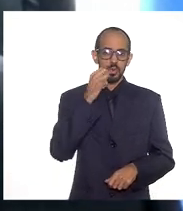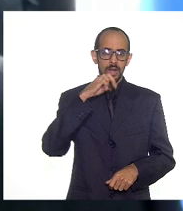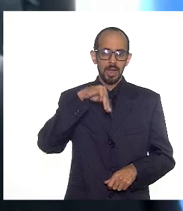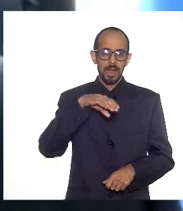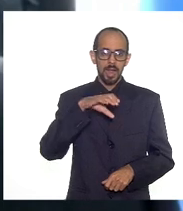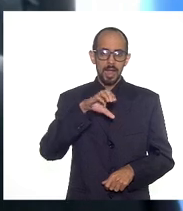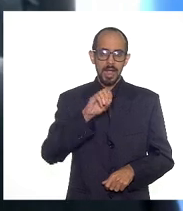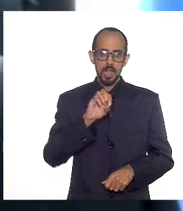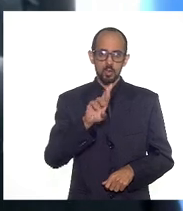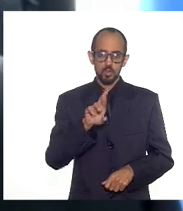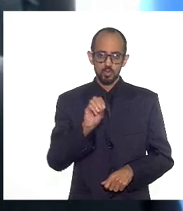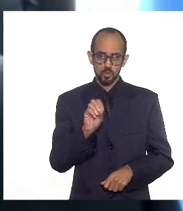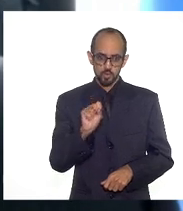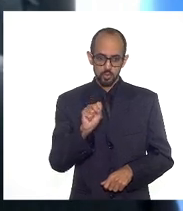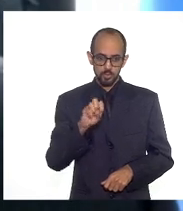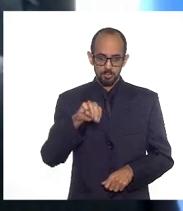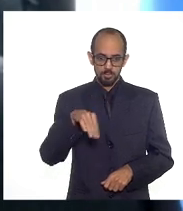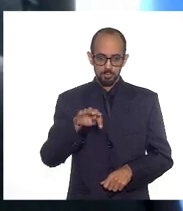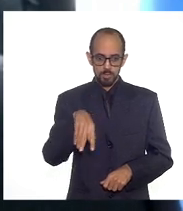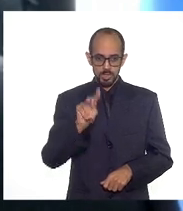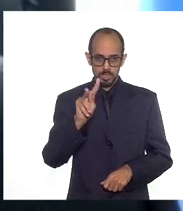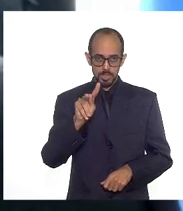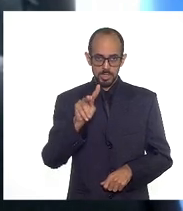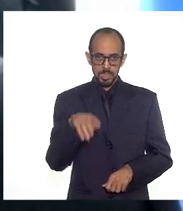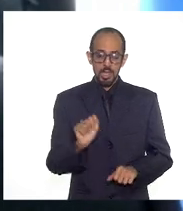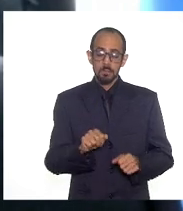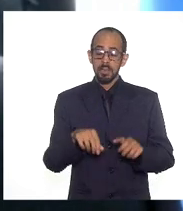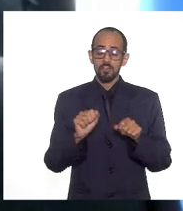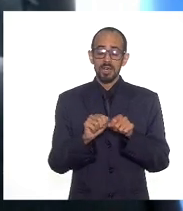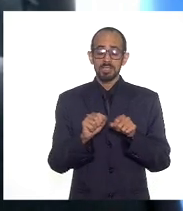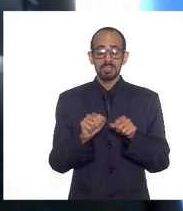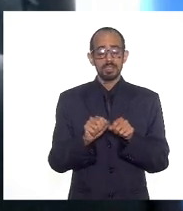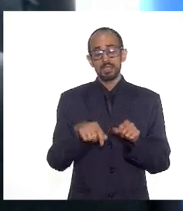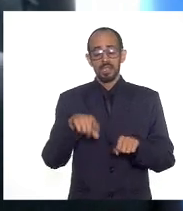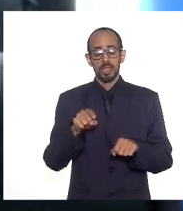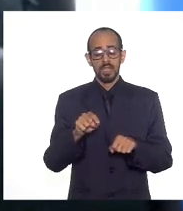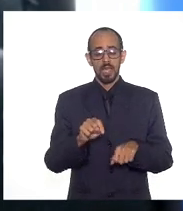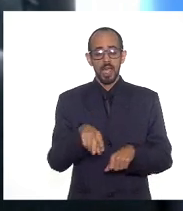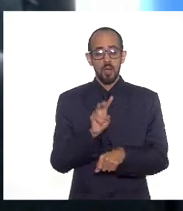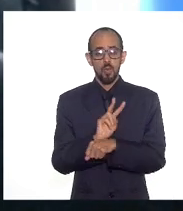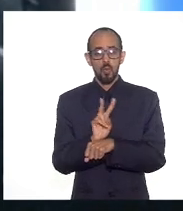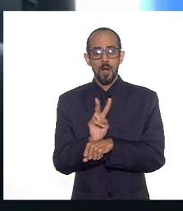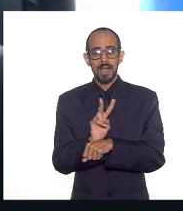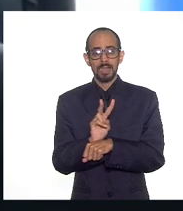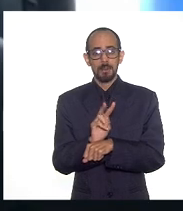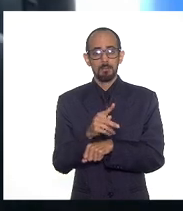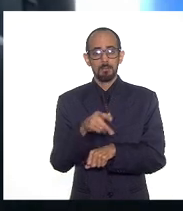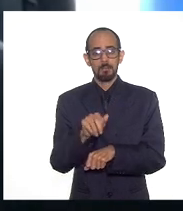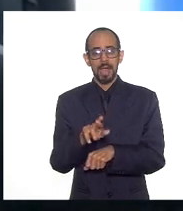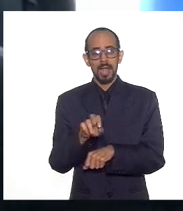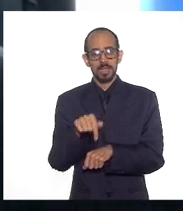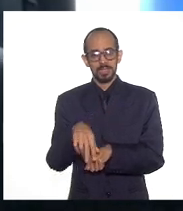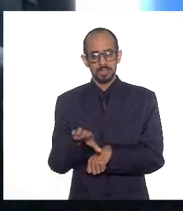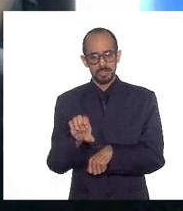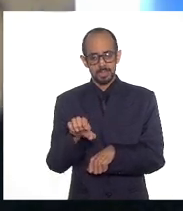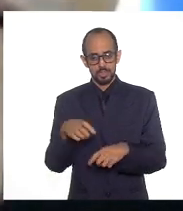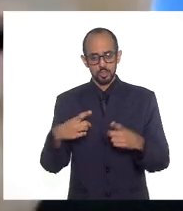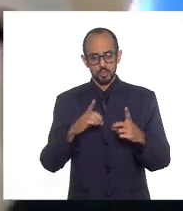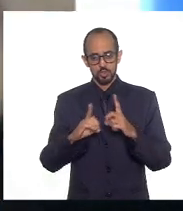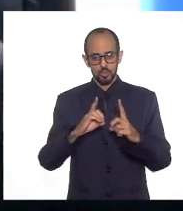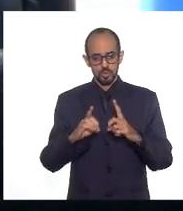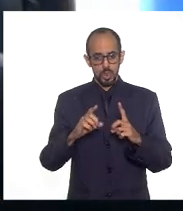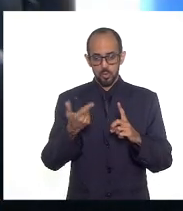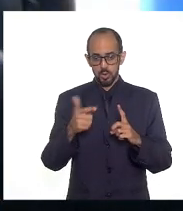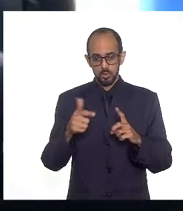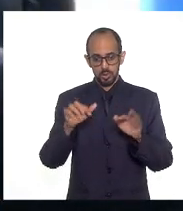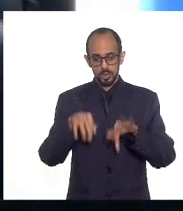Poder Executivo a criar a carreira de guarda-parque e dar outras providências. Em discussão. Não havendo quem queira discutir, encerrada a